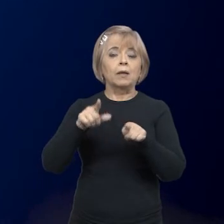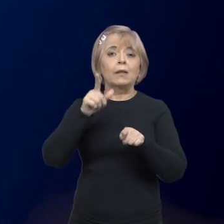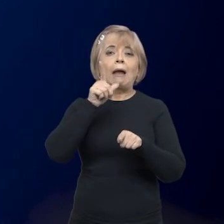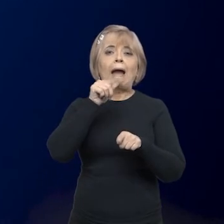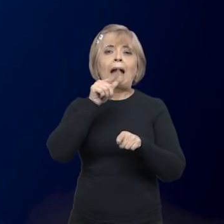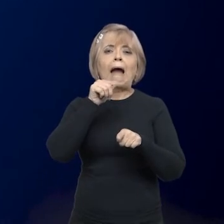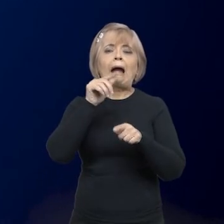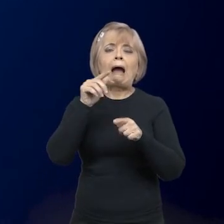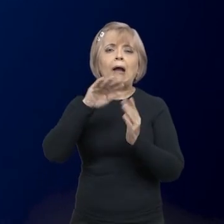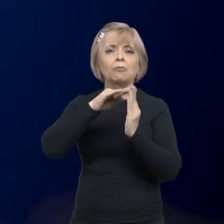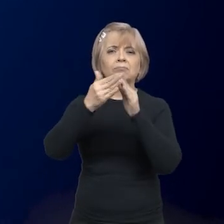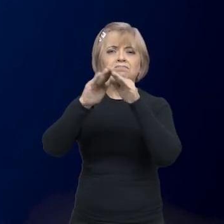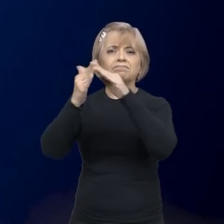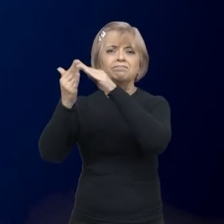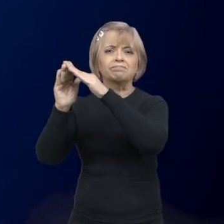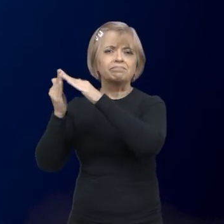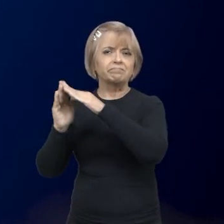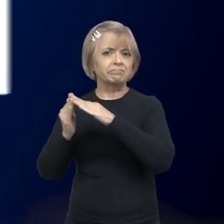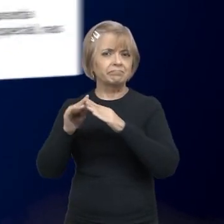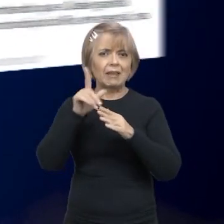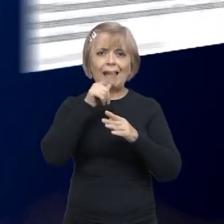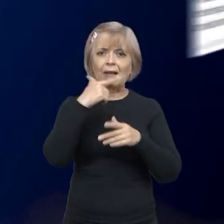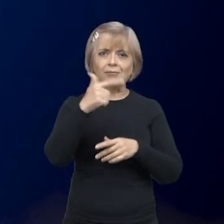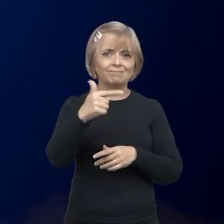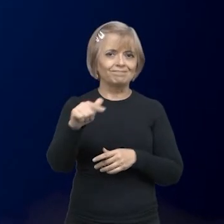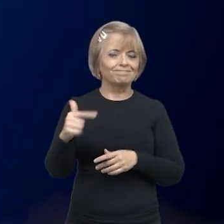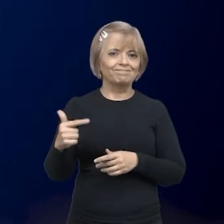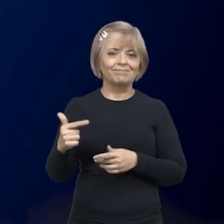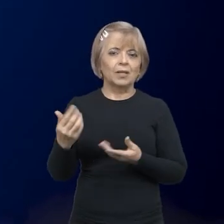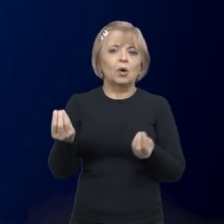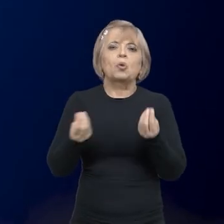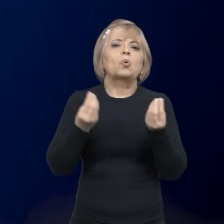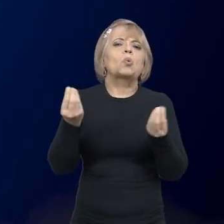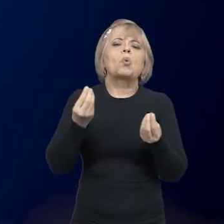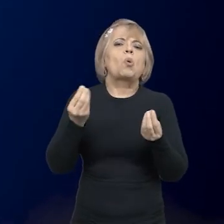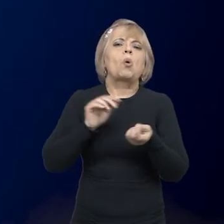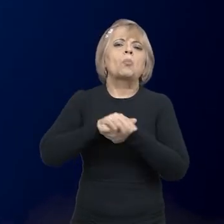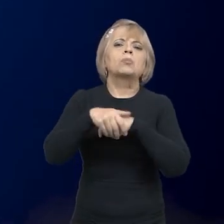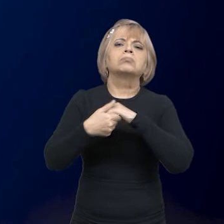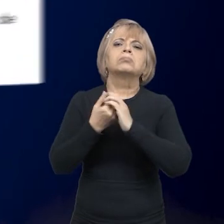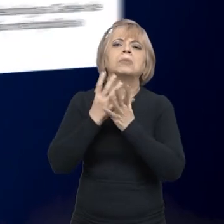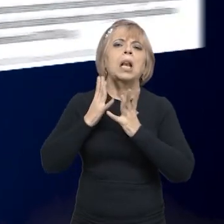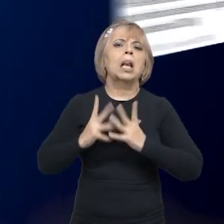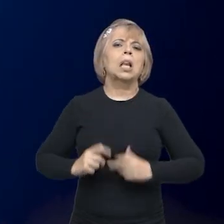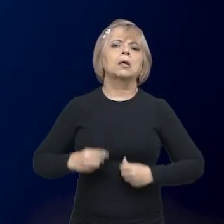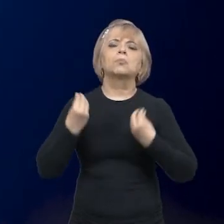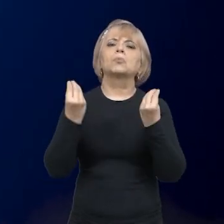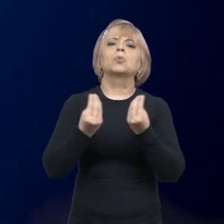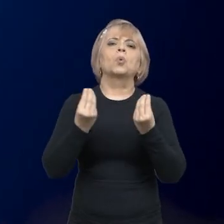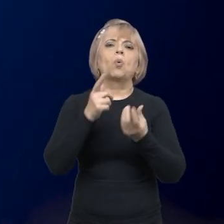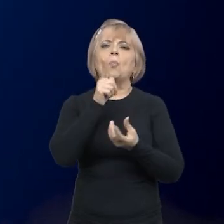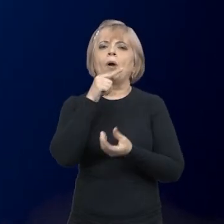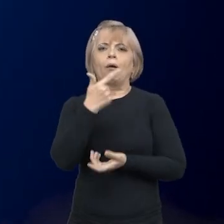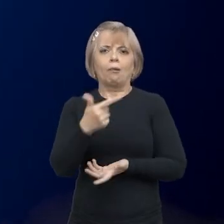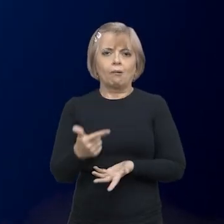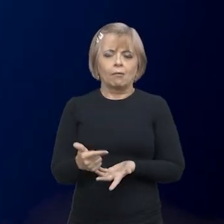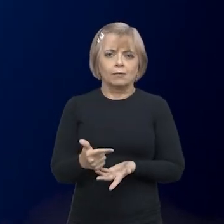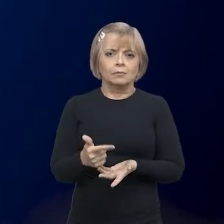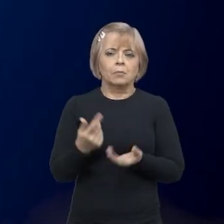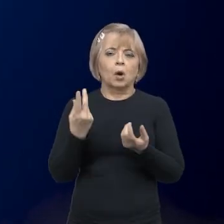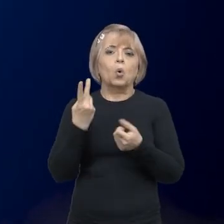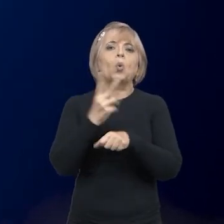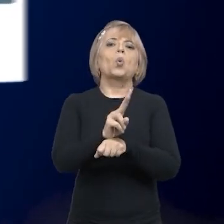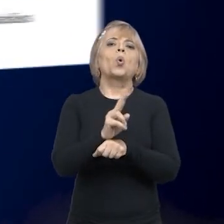em comunidades carentes, e aí sem água não se consegue fazer o básico da prevenção e do combate ao